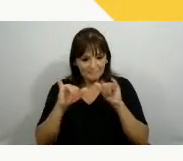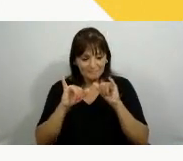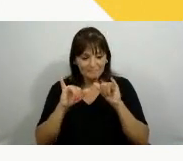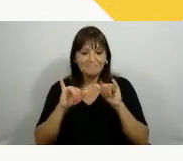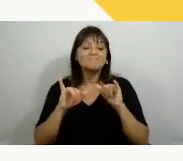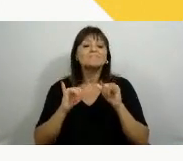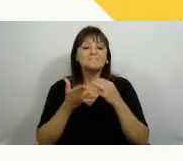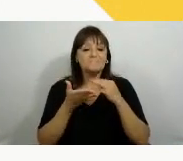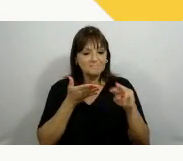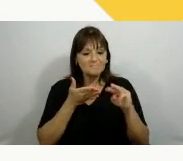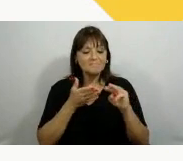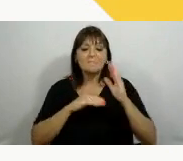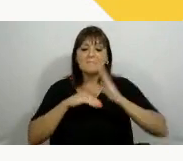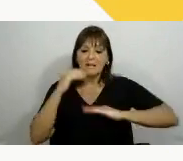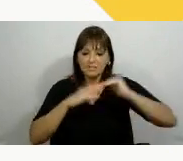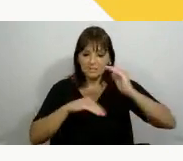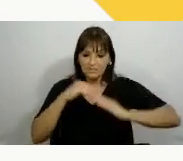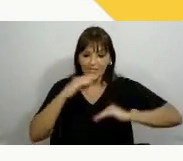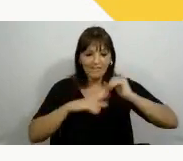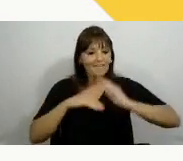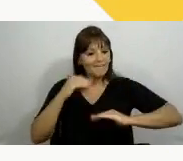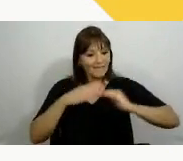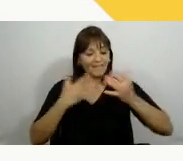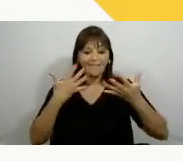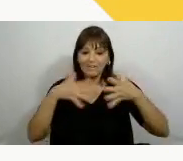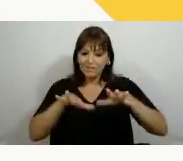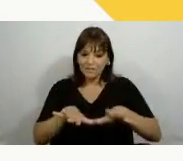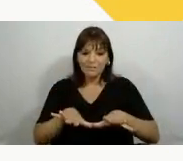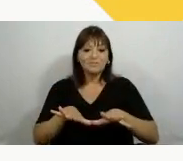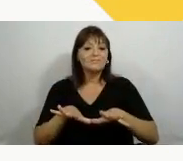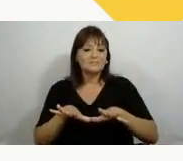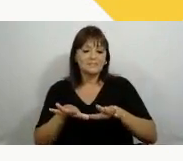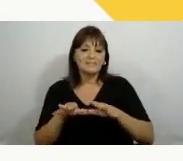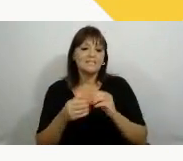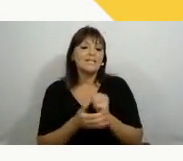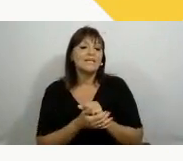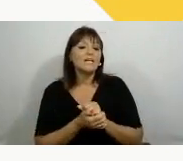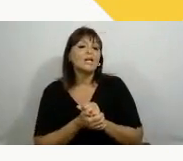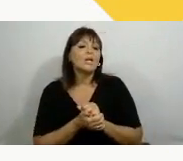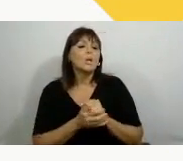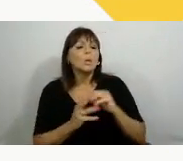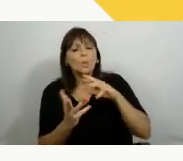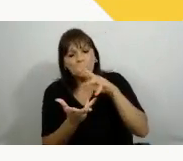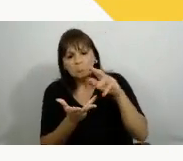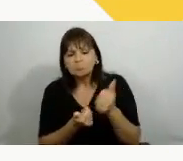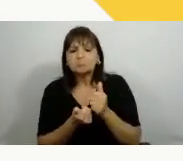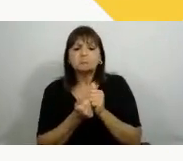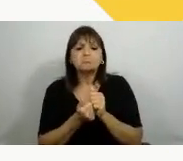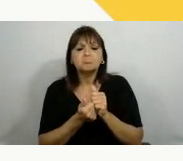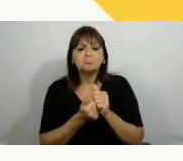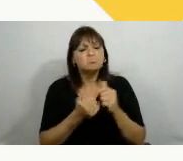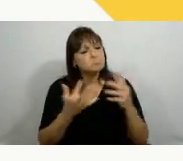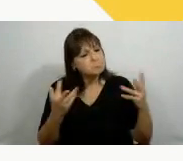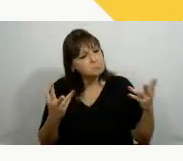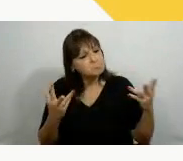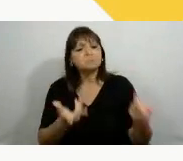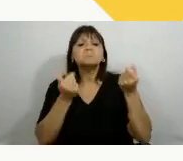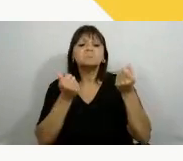a inclusão, porque ela torna sempre o mundo mais vibrante, mais acessível, mais